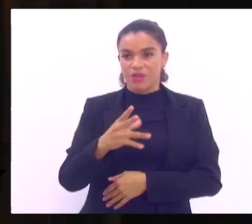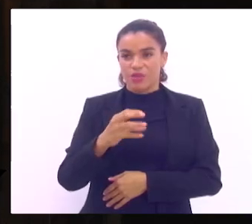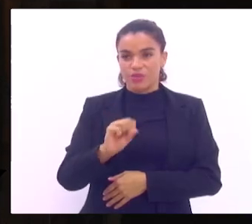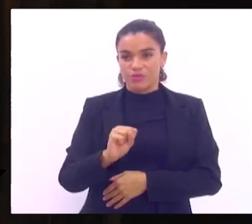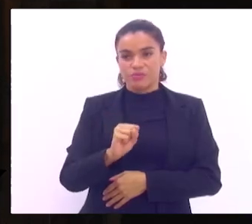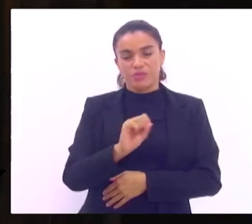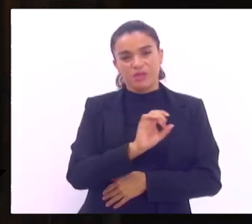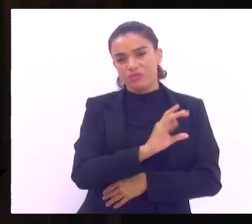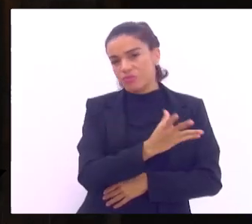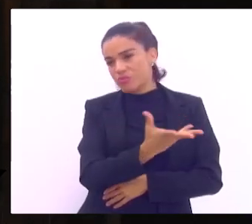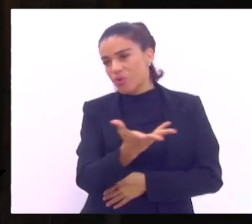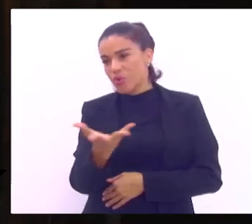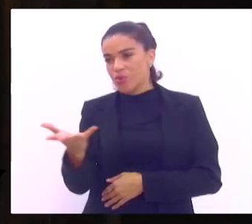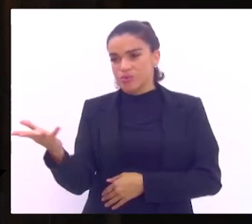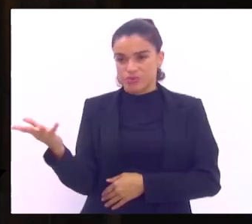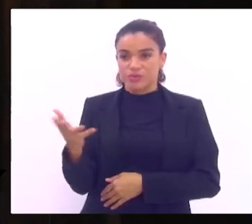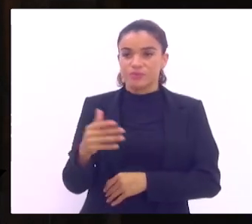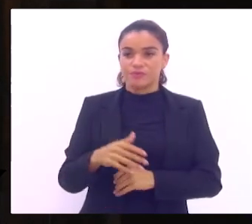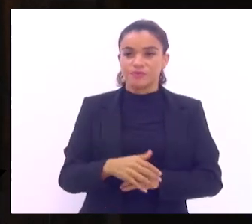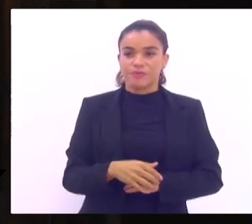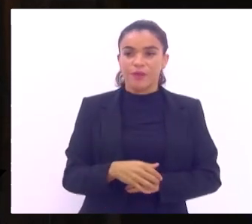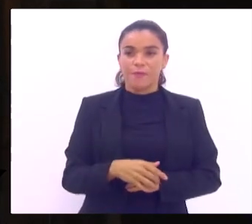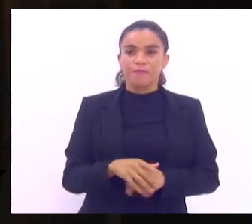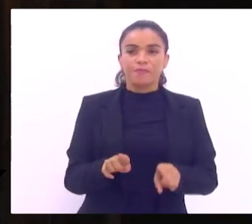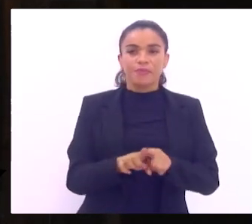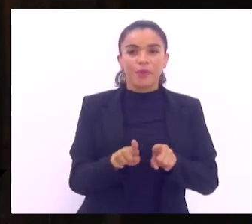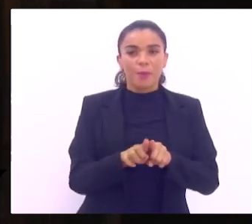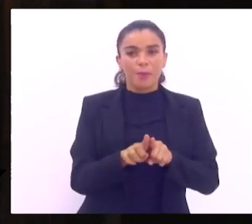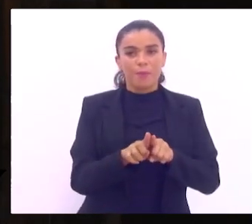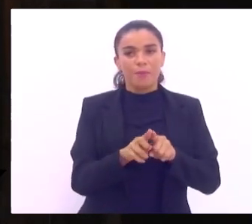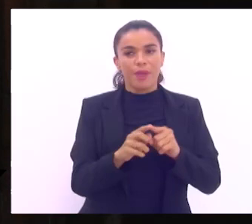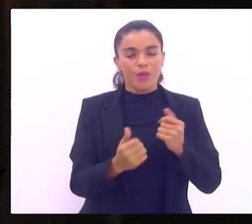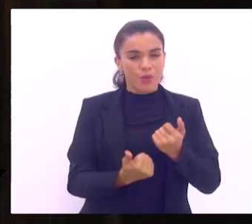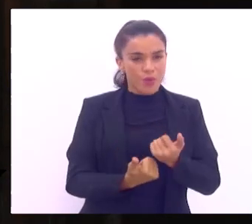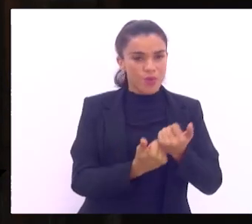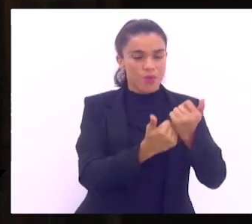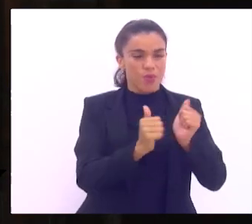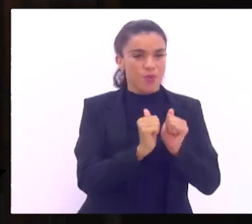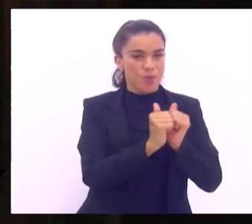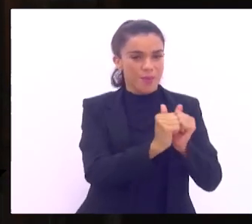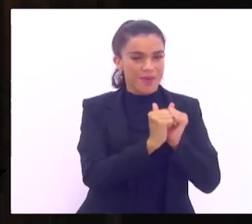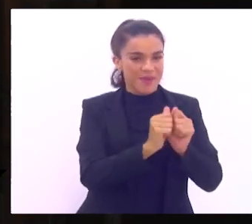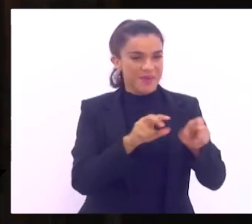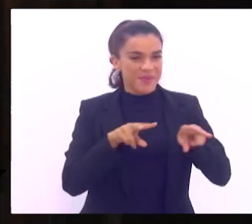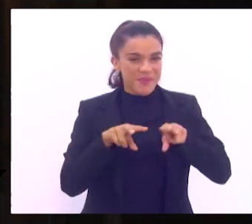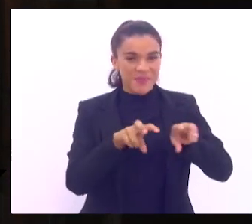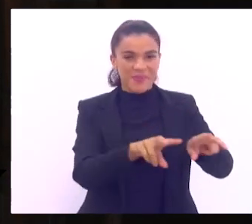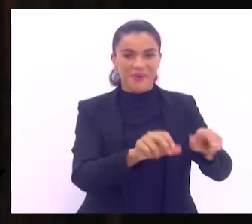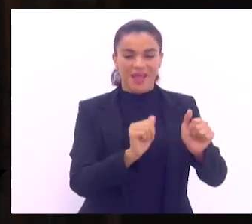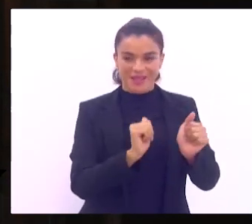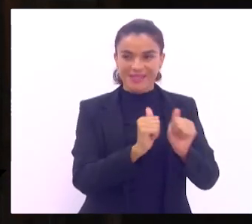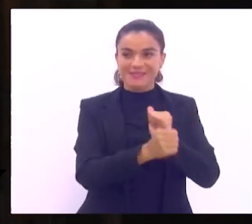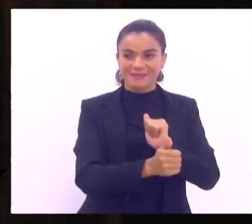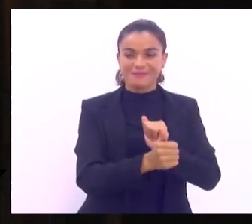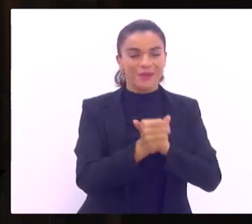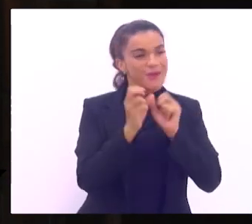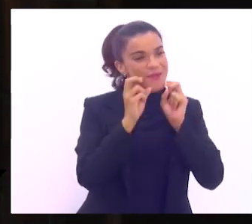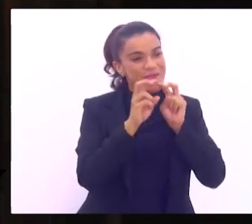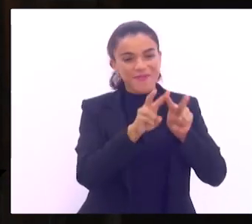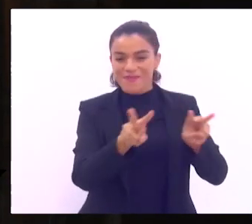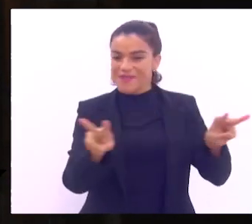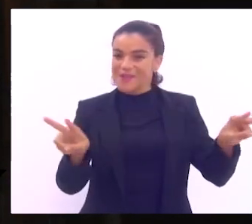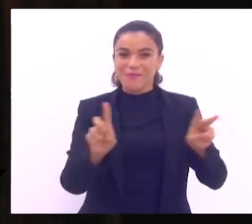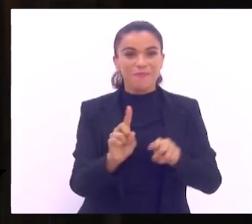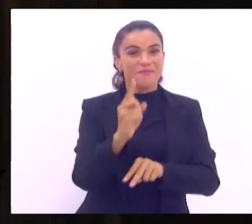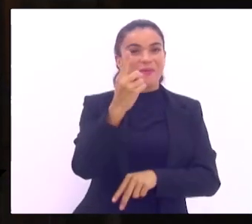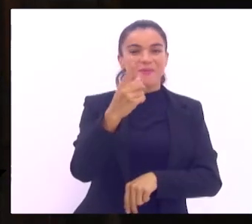para que eu seja breve, e os demais companheiros aqui de longas datas do atletismo. Aqui eu vejo aqui o meu